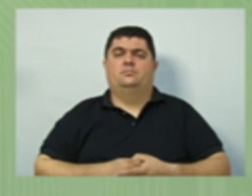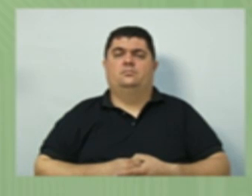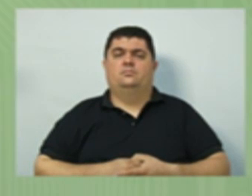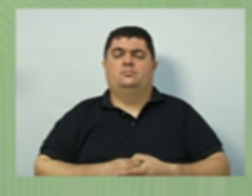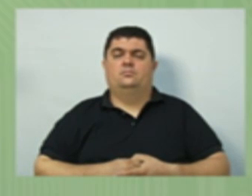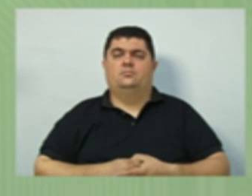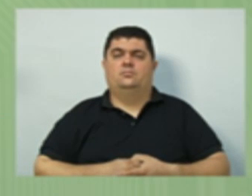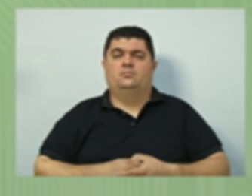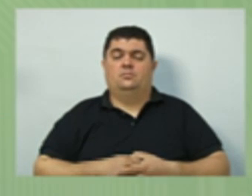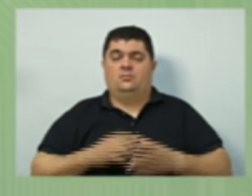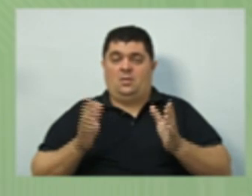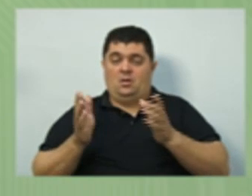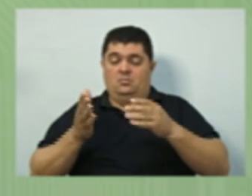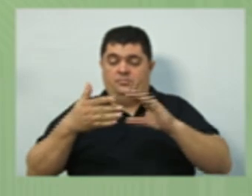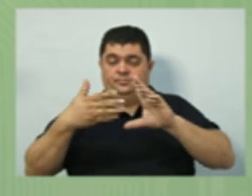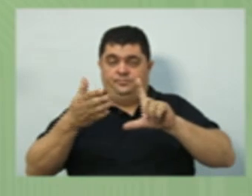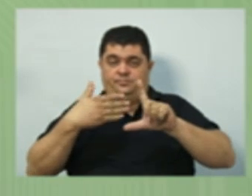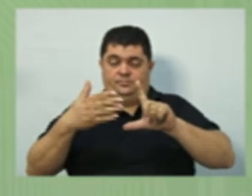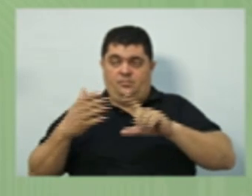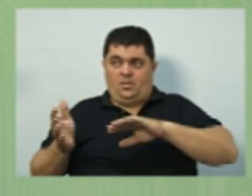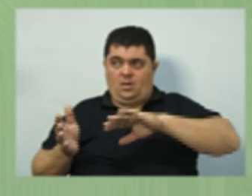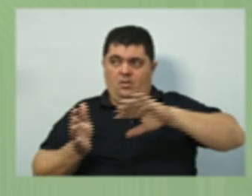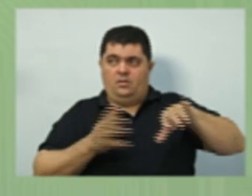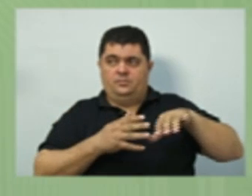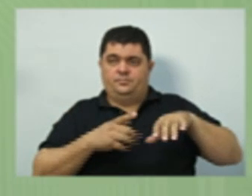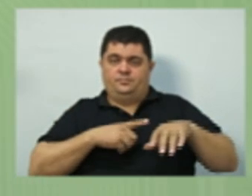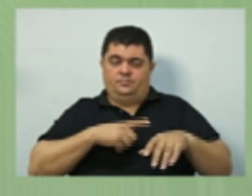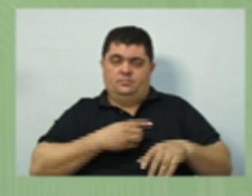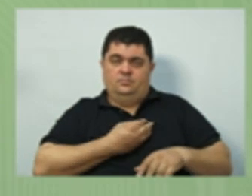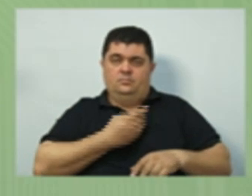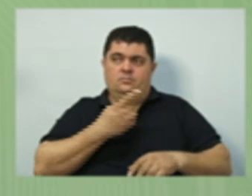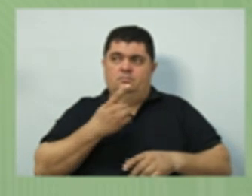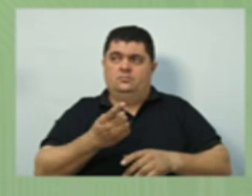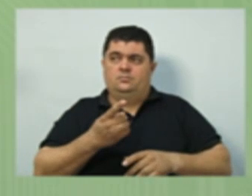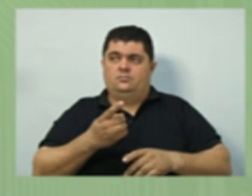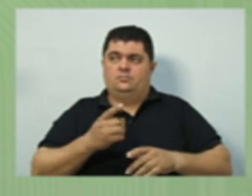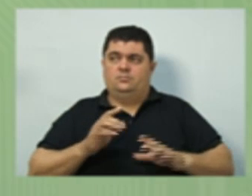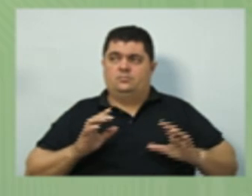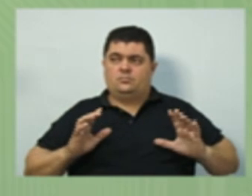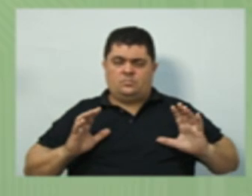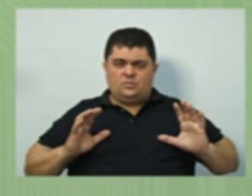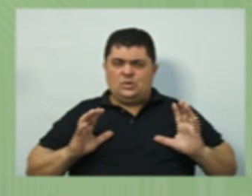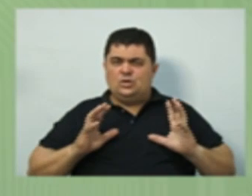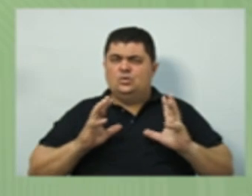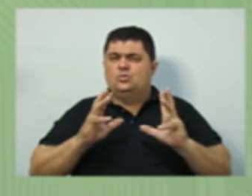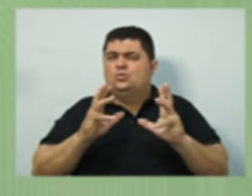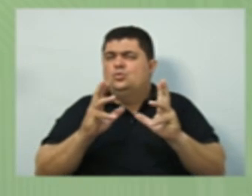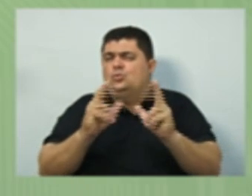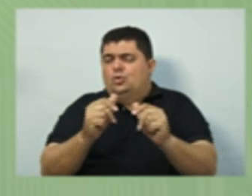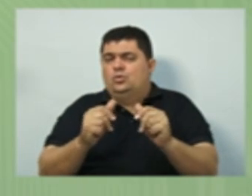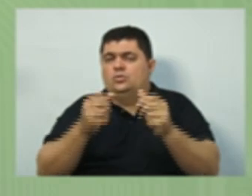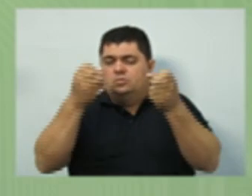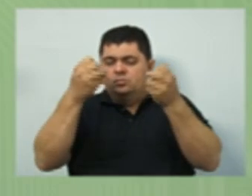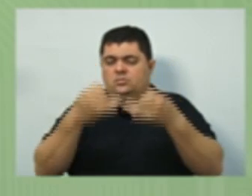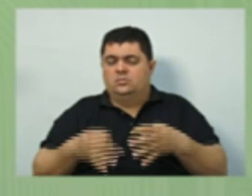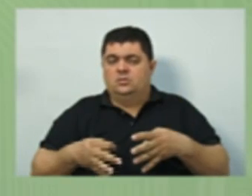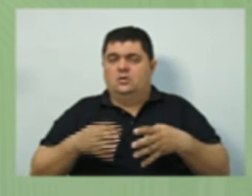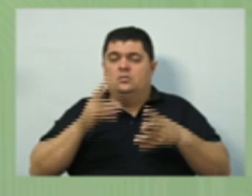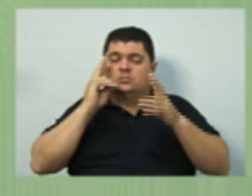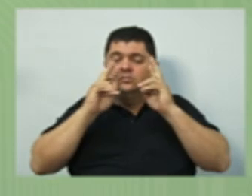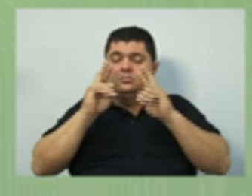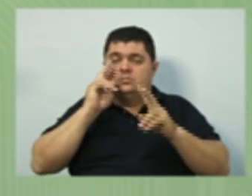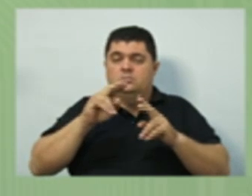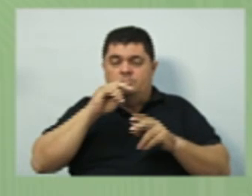Nesse próximo slide que nós vamos acompanhar e que você tem aí com vocês, tudo isso que nós falamos até agora se resume nesse esquema que vocês